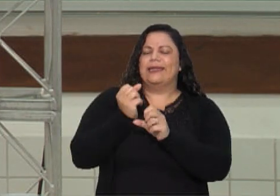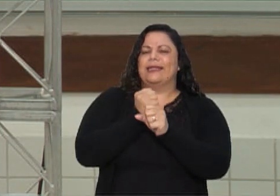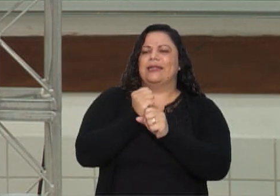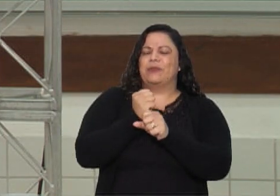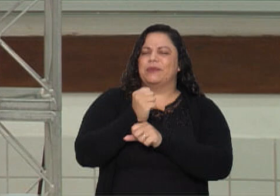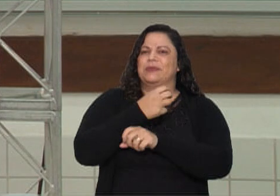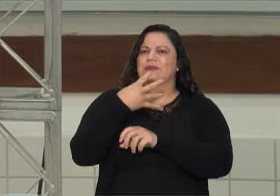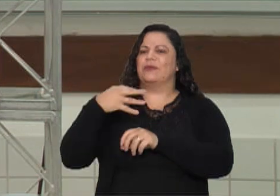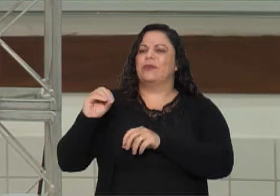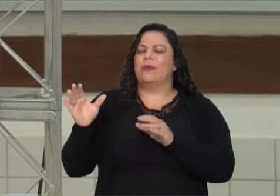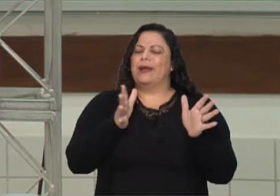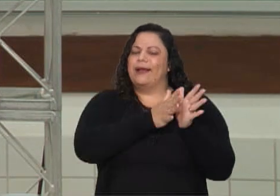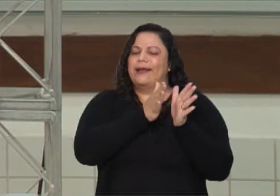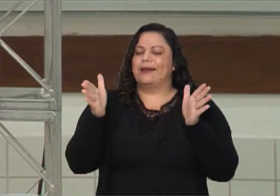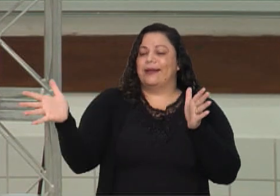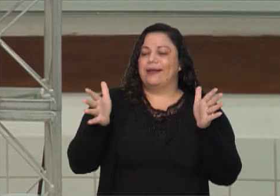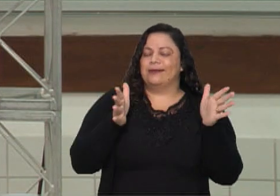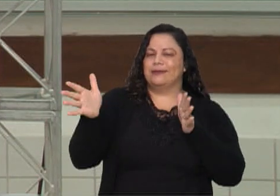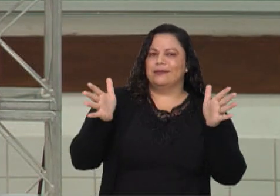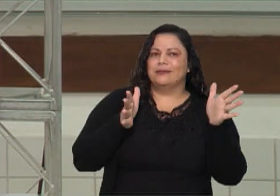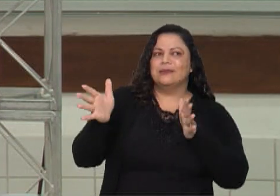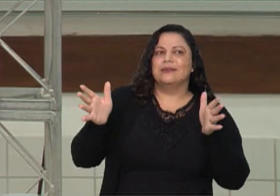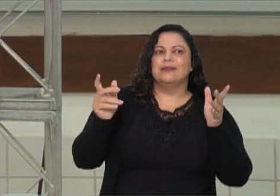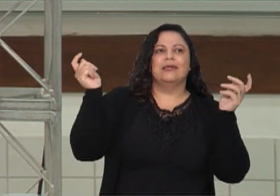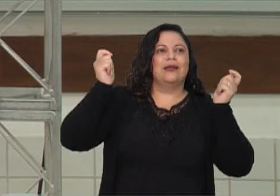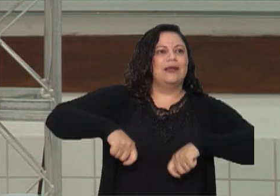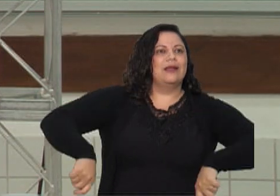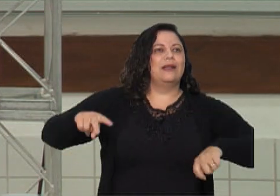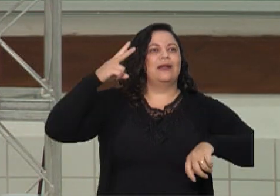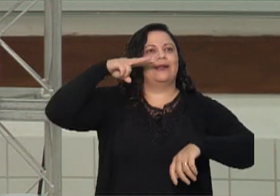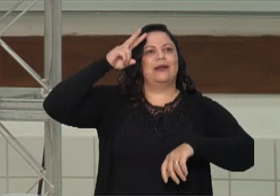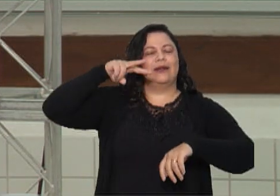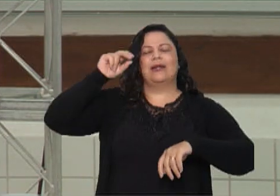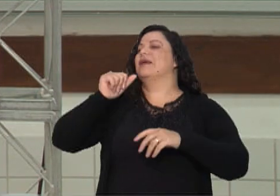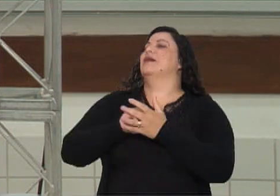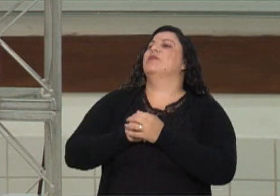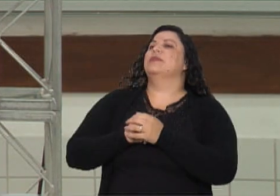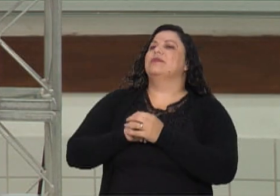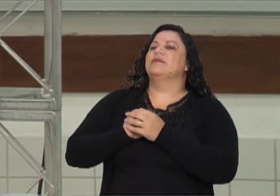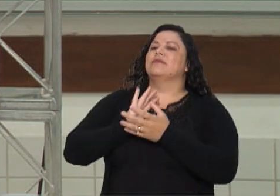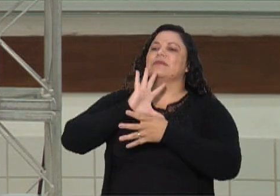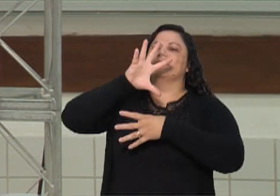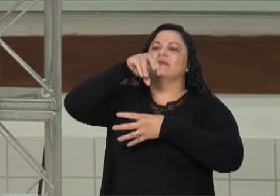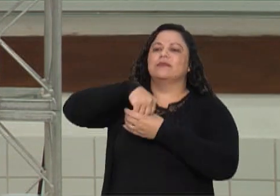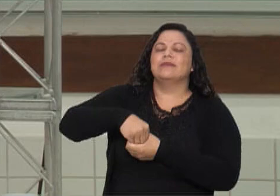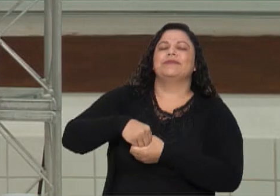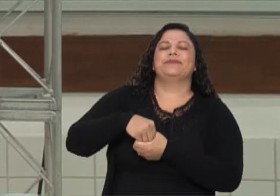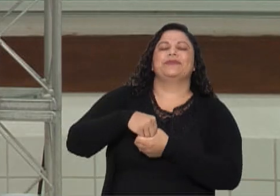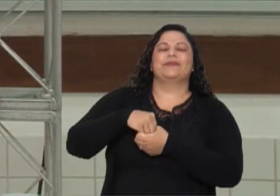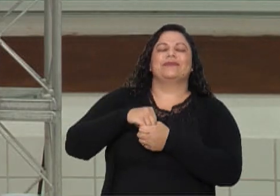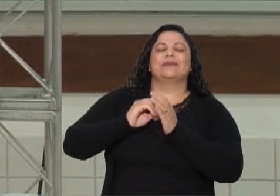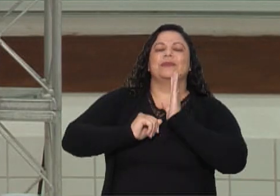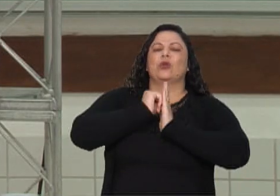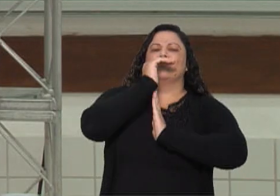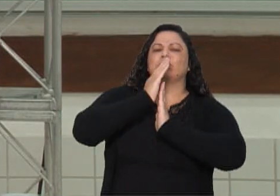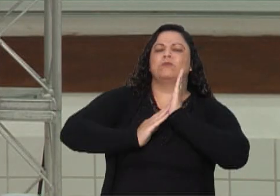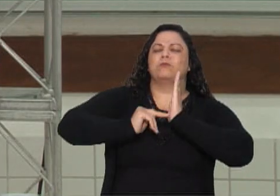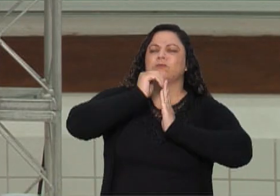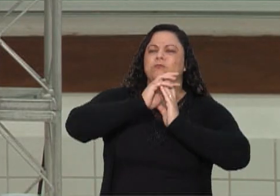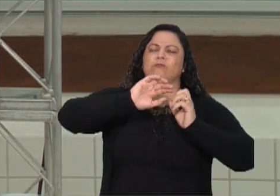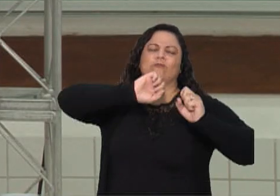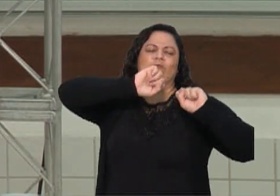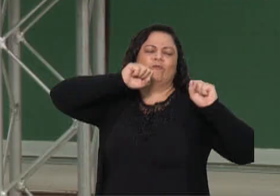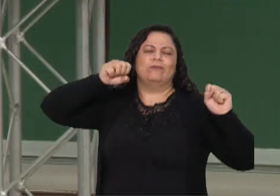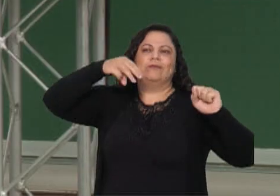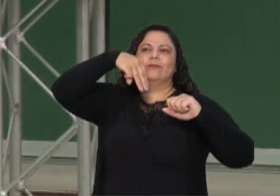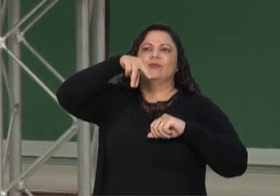Lembram? Então, a partir da década de 30, ele incorporou isso. Então, pessoal, murais levam